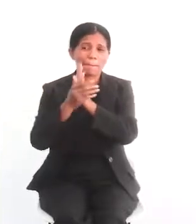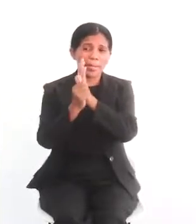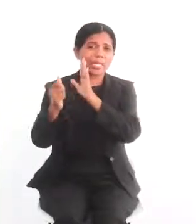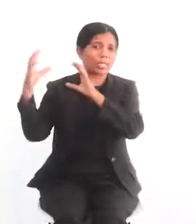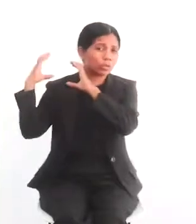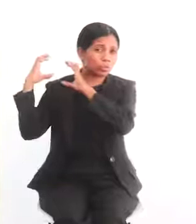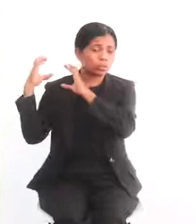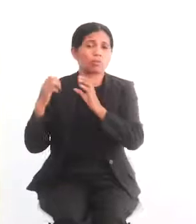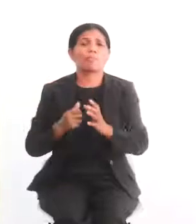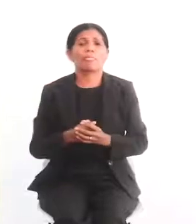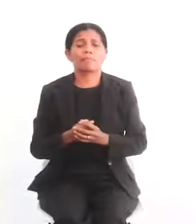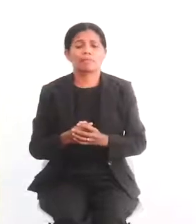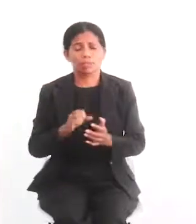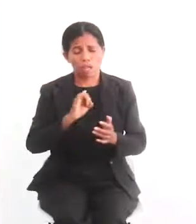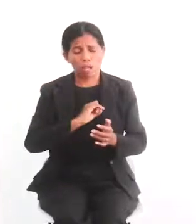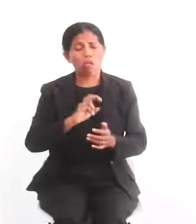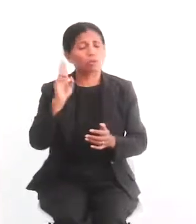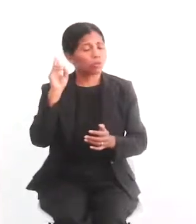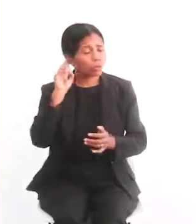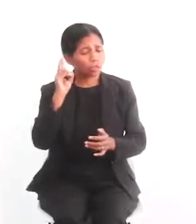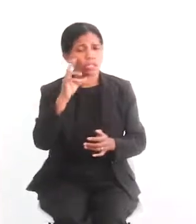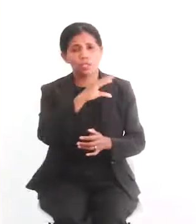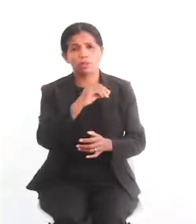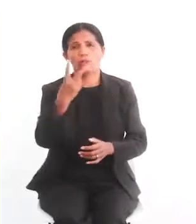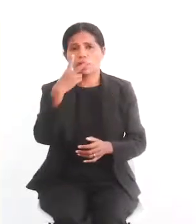Eu vi e ouvi.